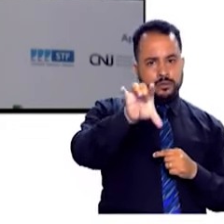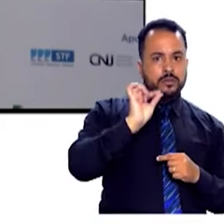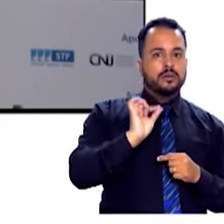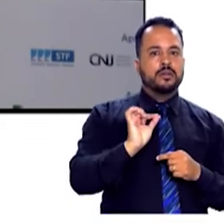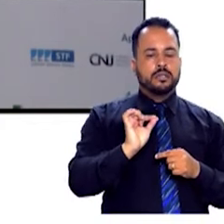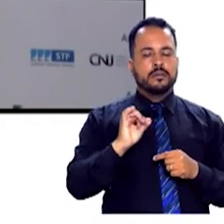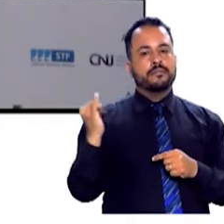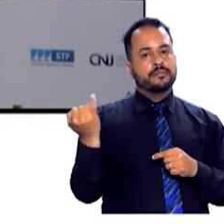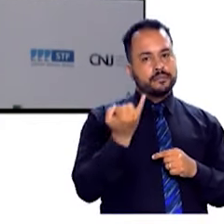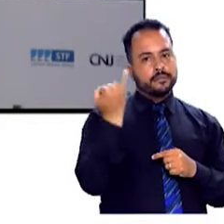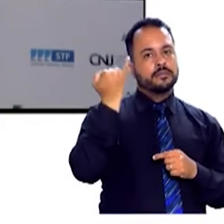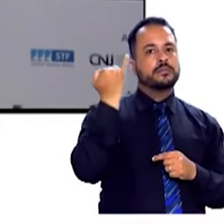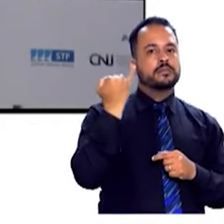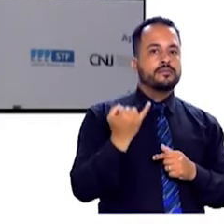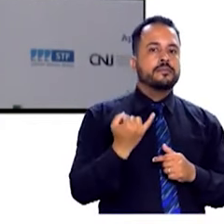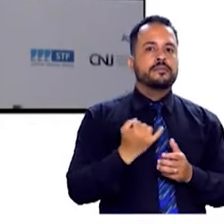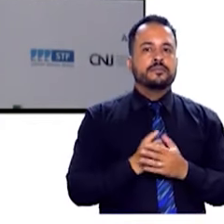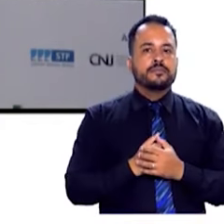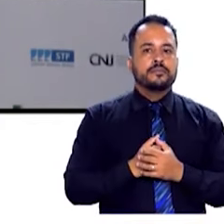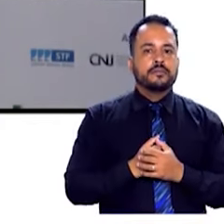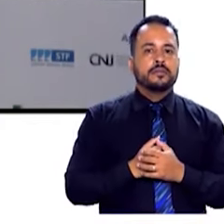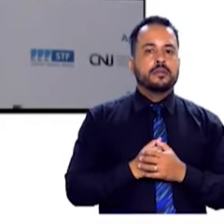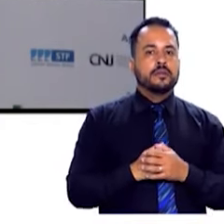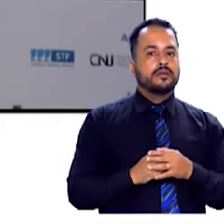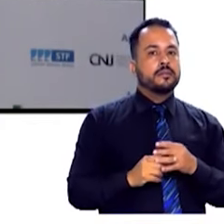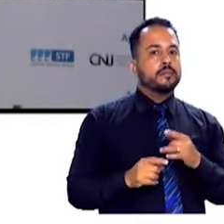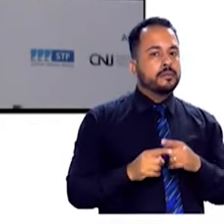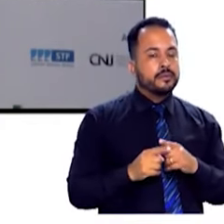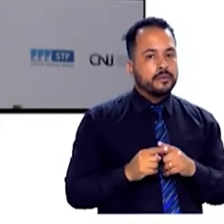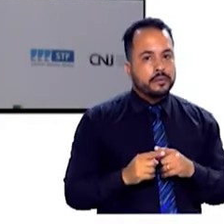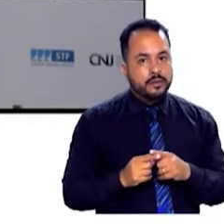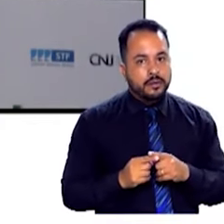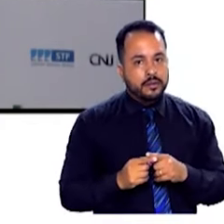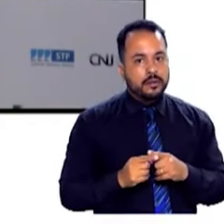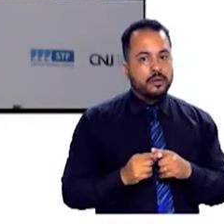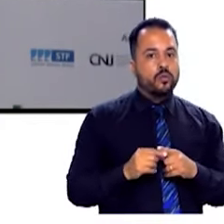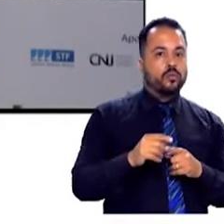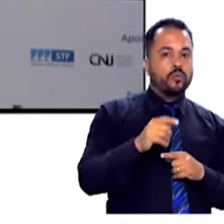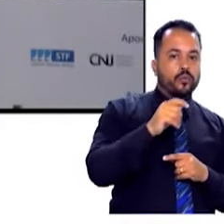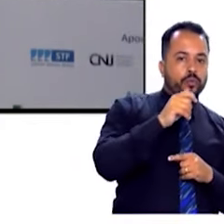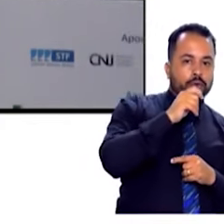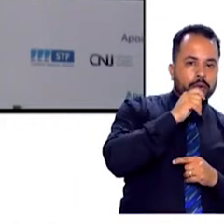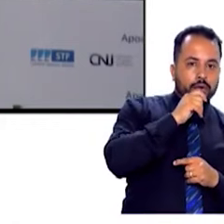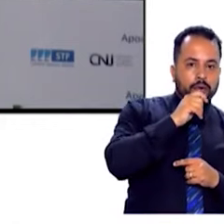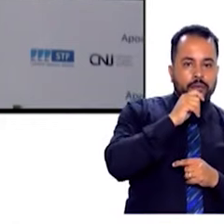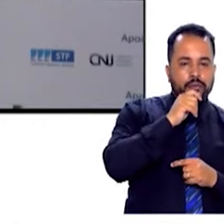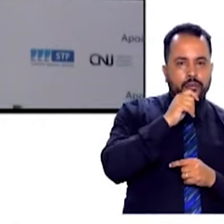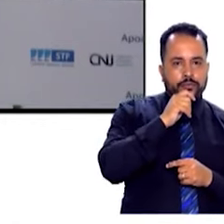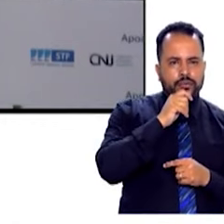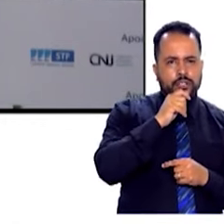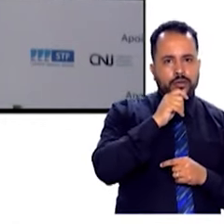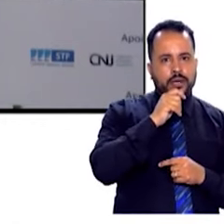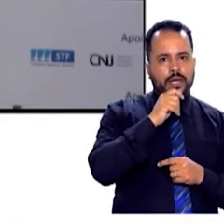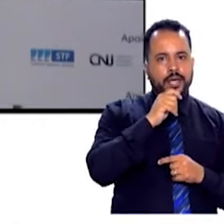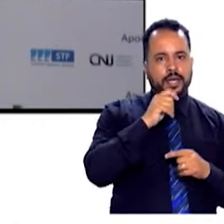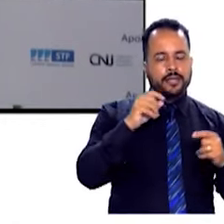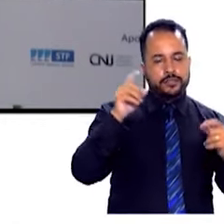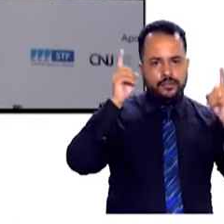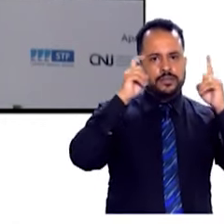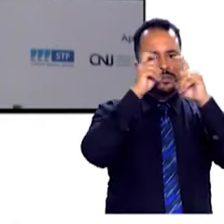intransponível mas sim como um funil para que casos por exemplo como